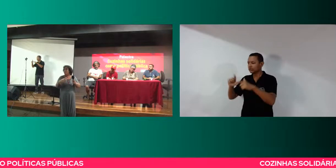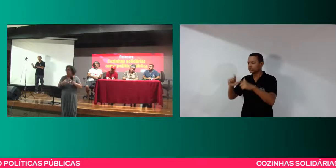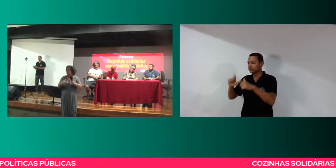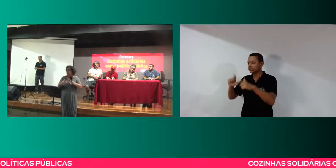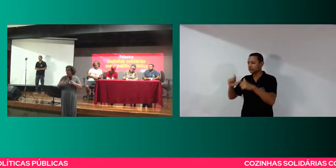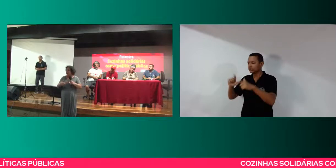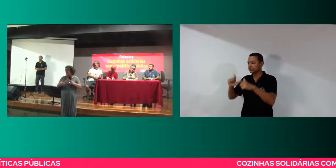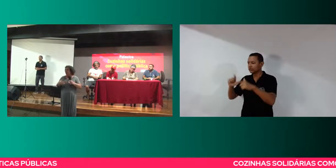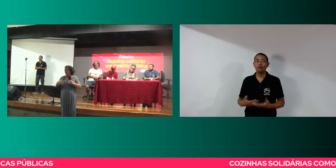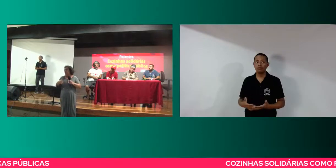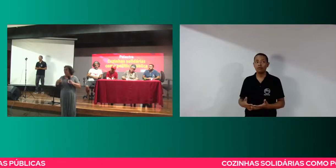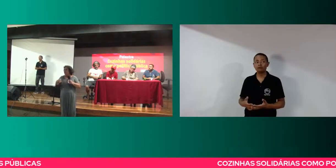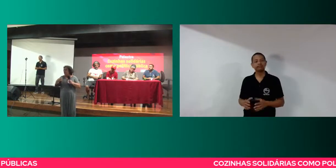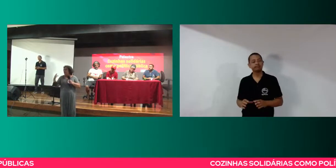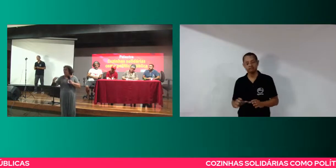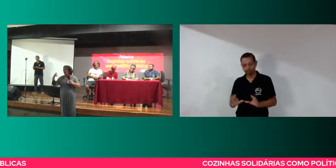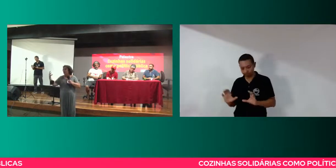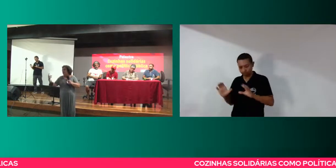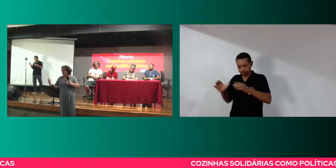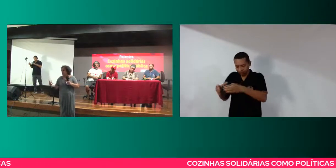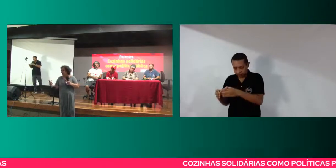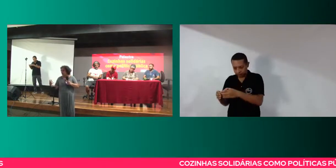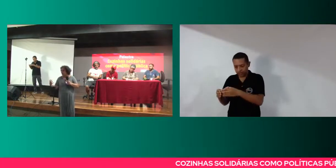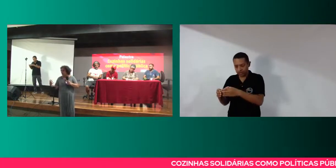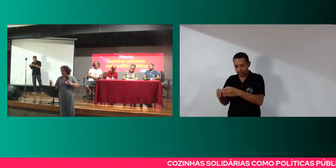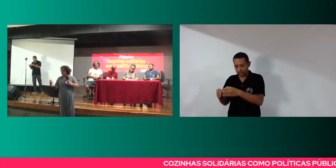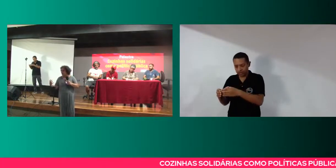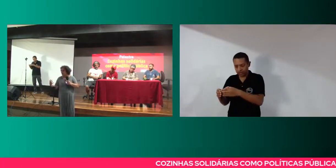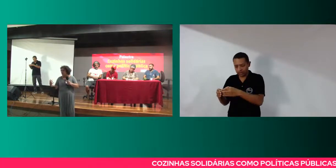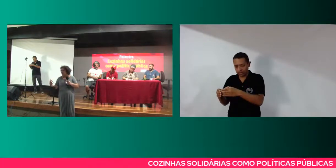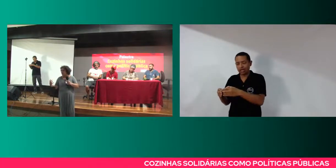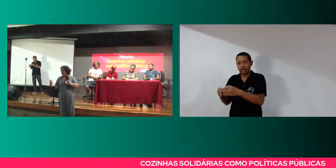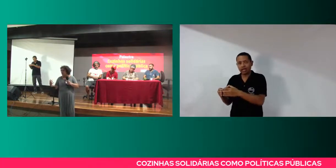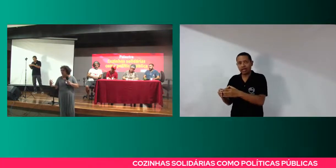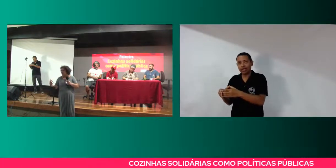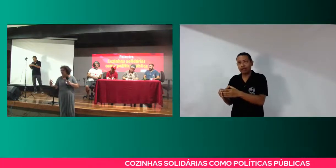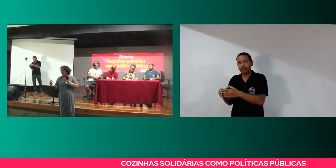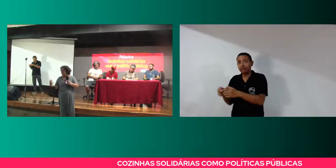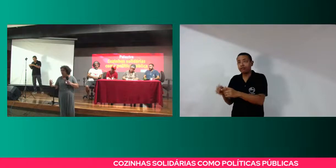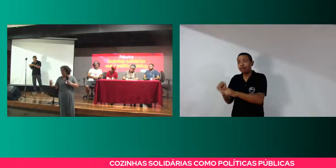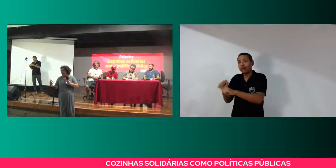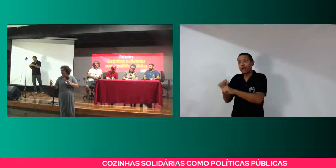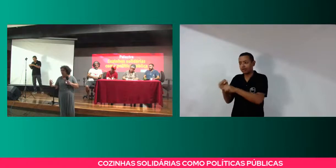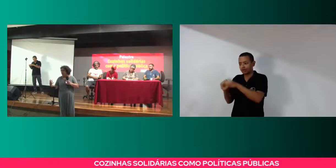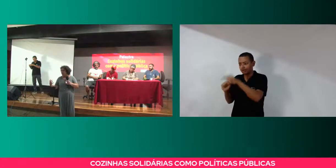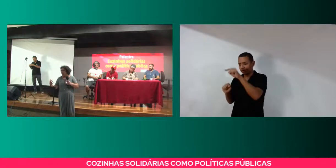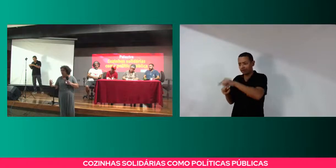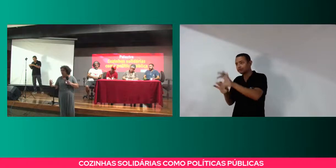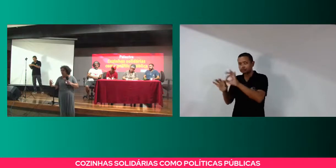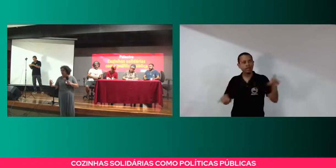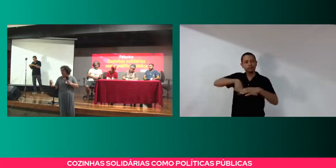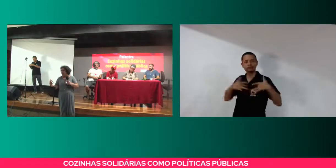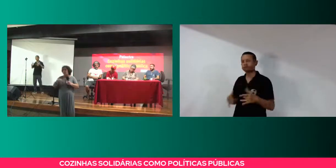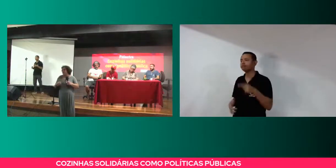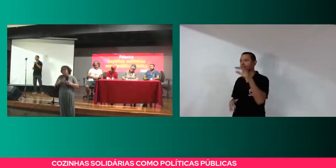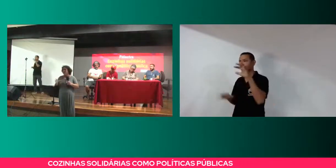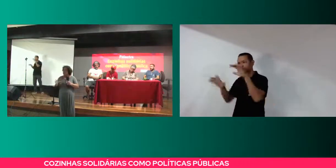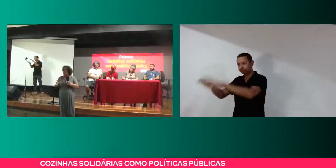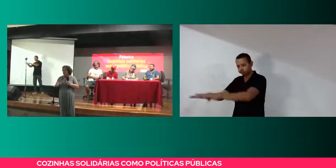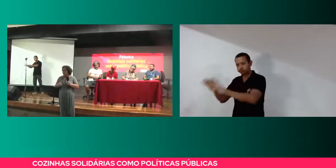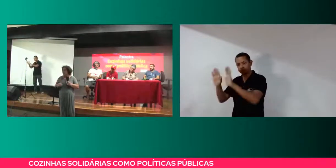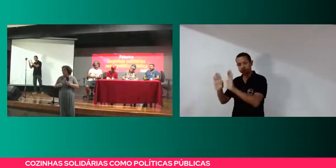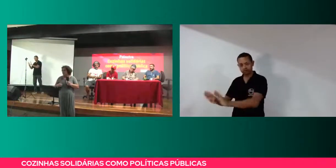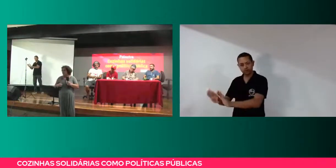nós a cozinha tão acabam tendo outras ações ajudam a cozinha de outras formas mas essa ação é